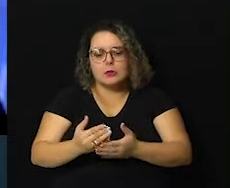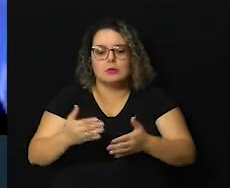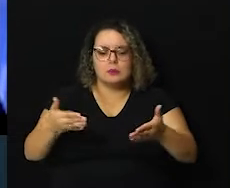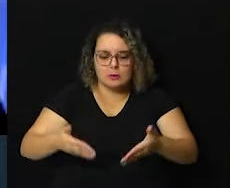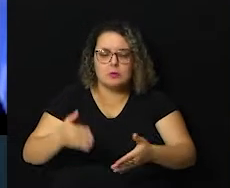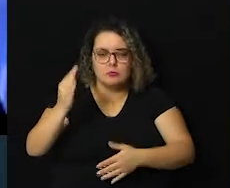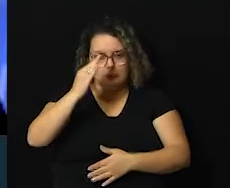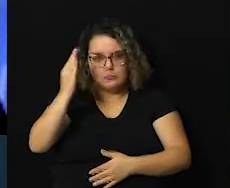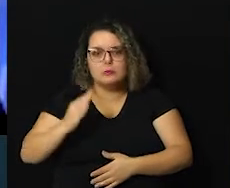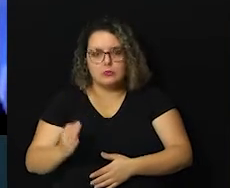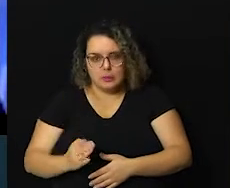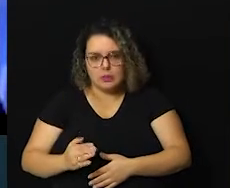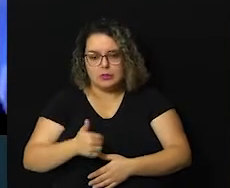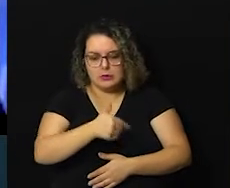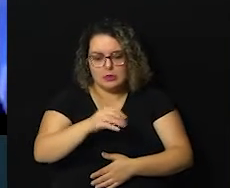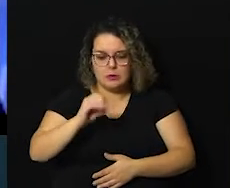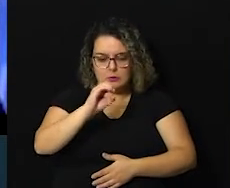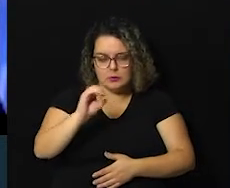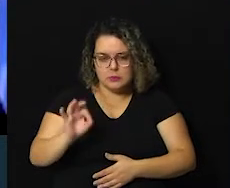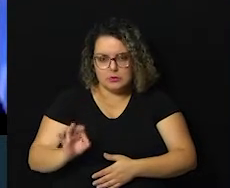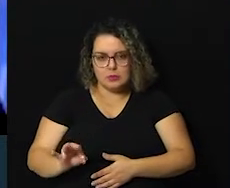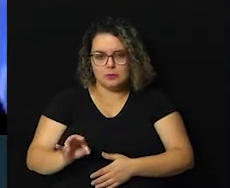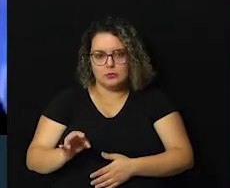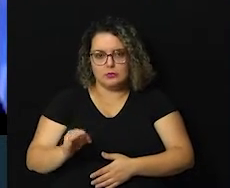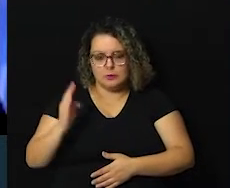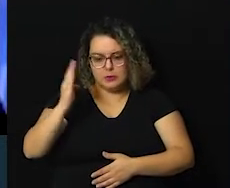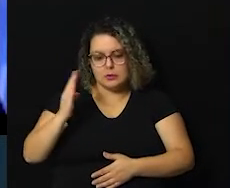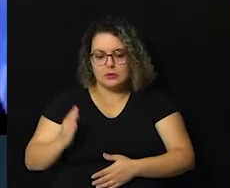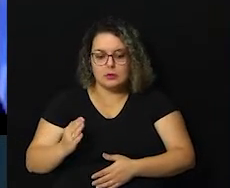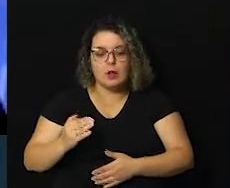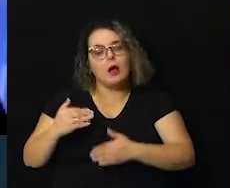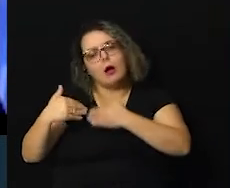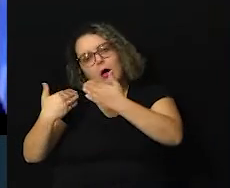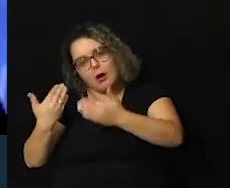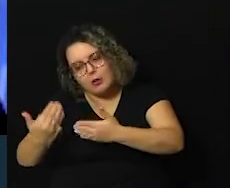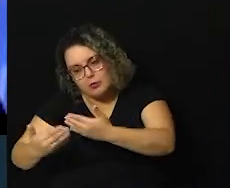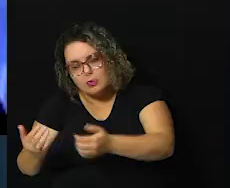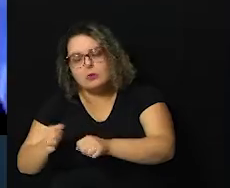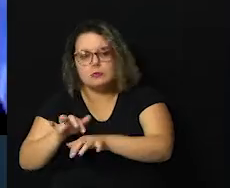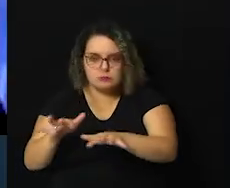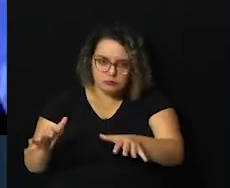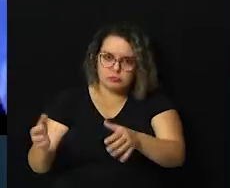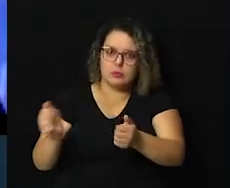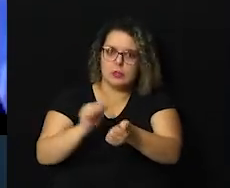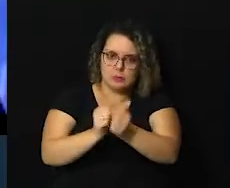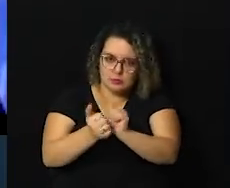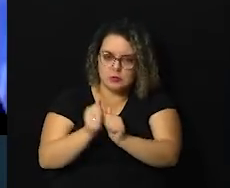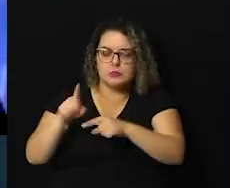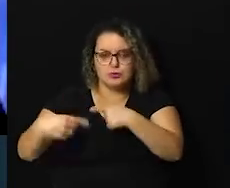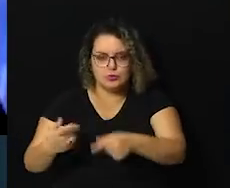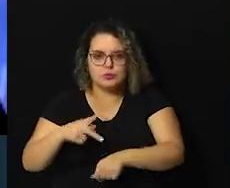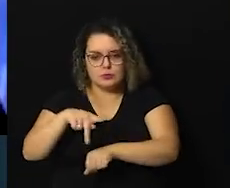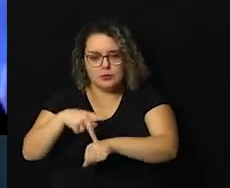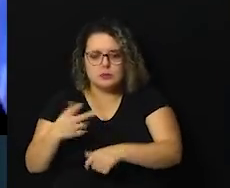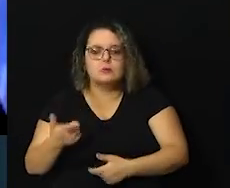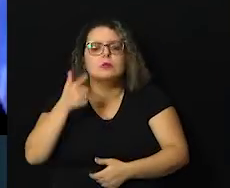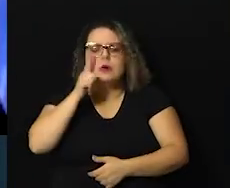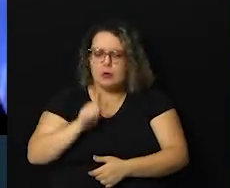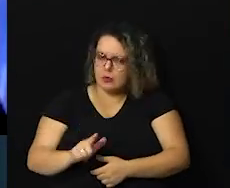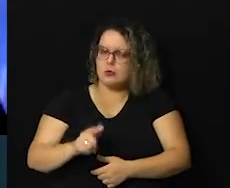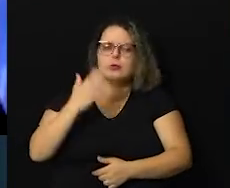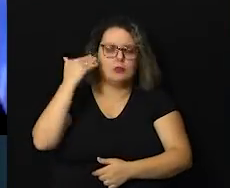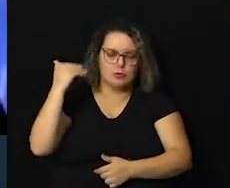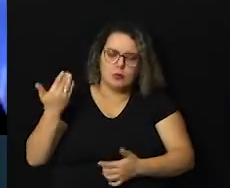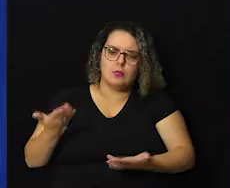100% brasileiro tá logo Life studies é um exemplo bem bacana de empreendedorismo brasileiro e deu certo que tá dando certo e que